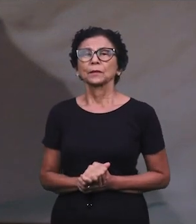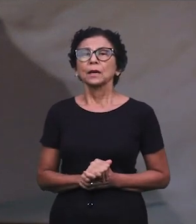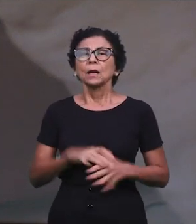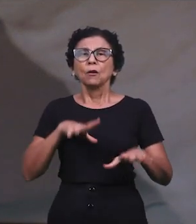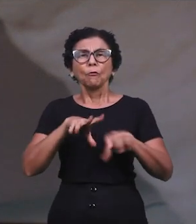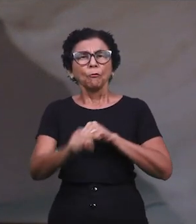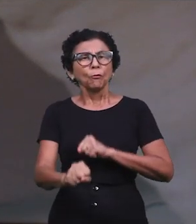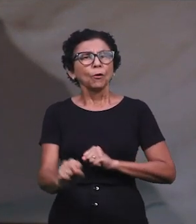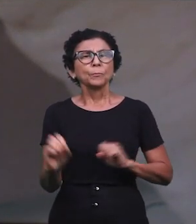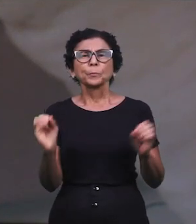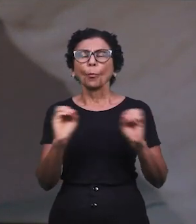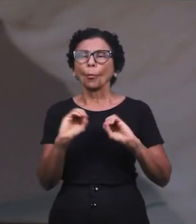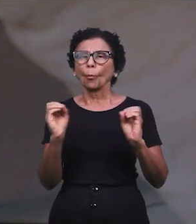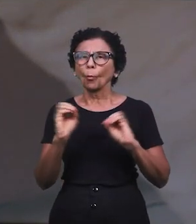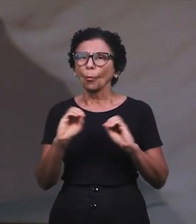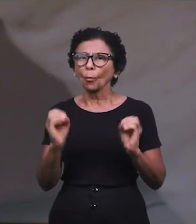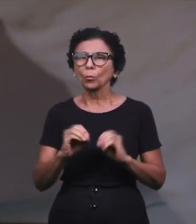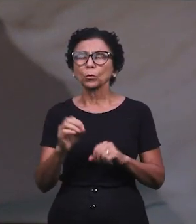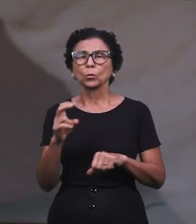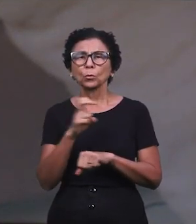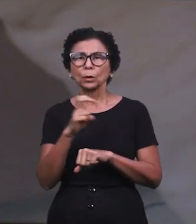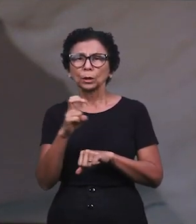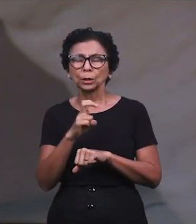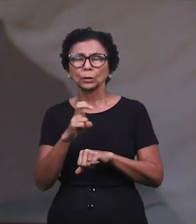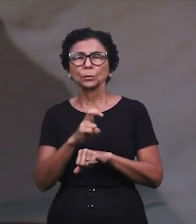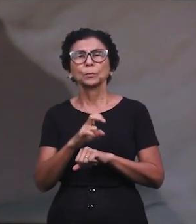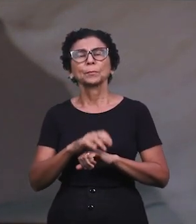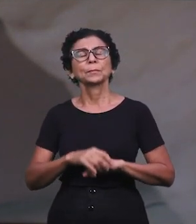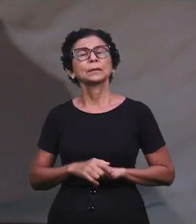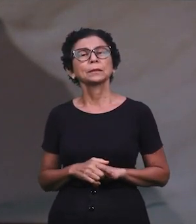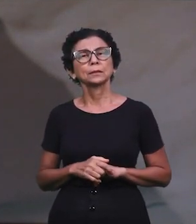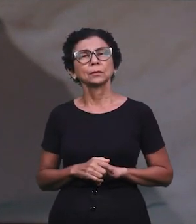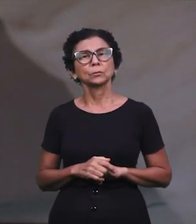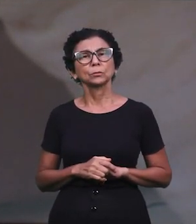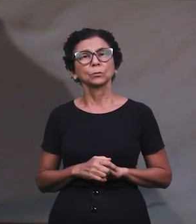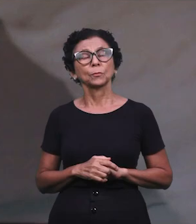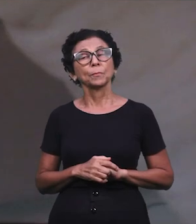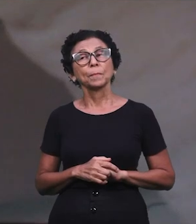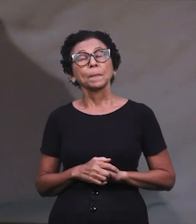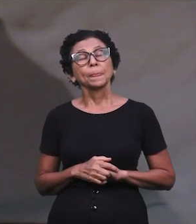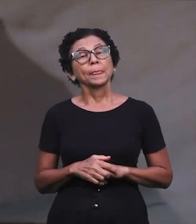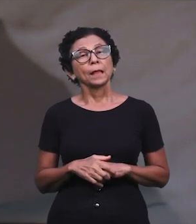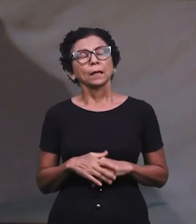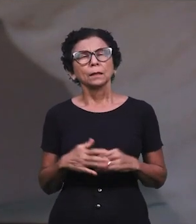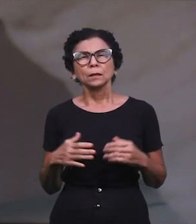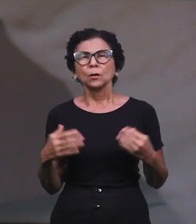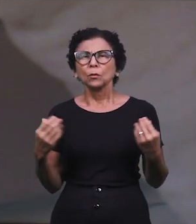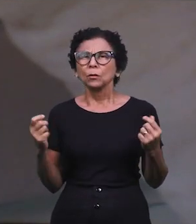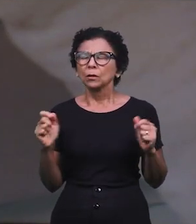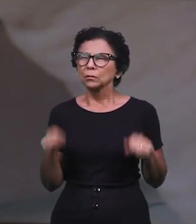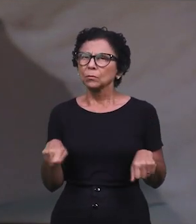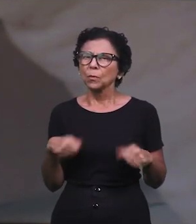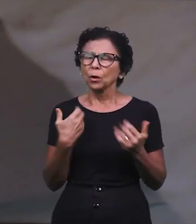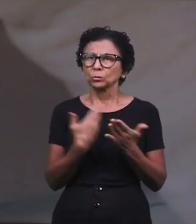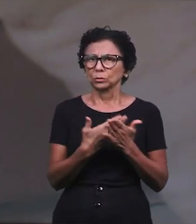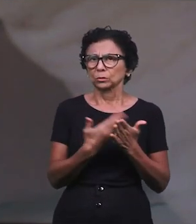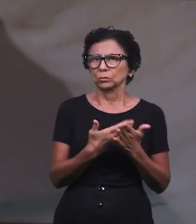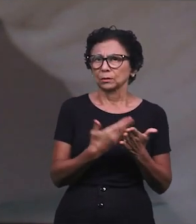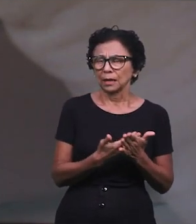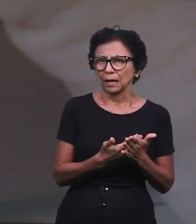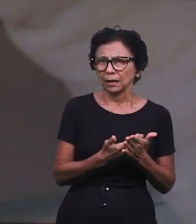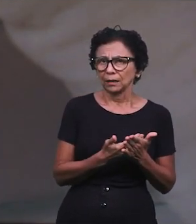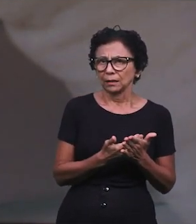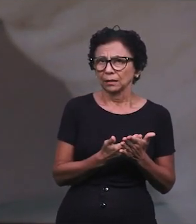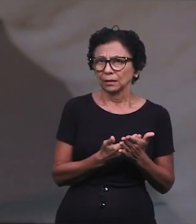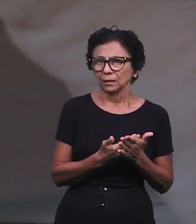preciso terminar a faculdade para começar a fazer as provas para teste ou eu posso começar esse ano? Olha só que pergunta